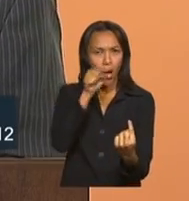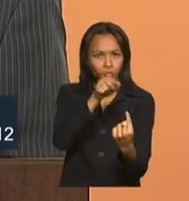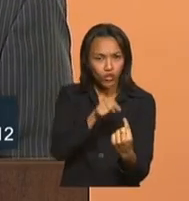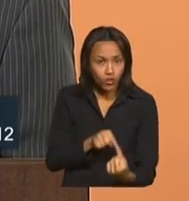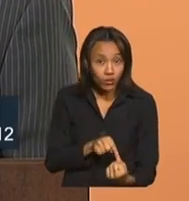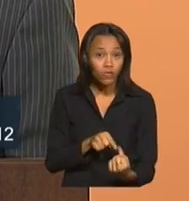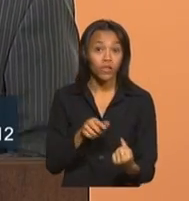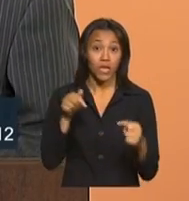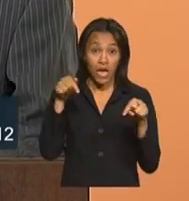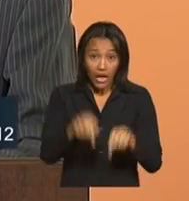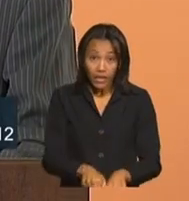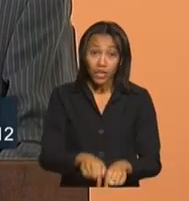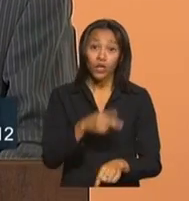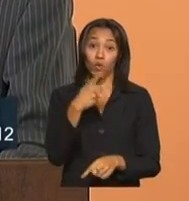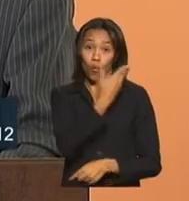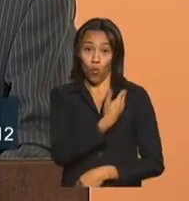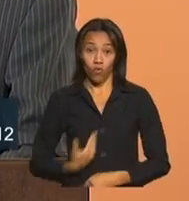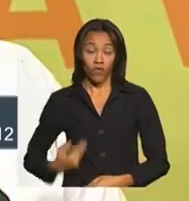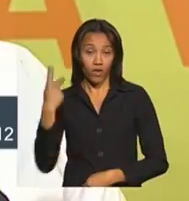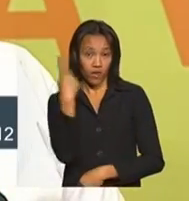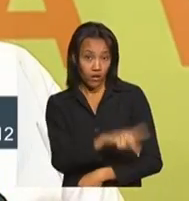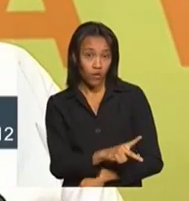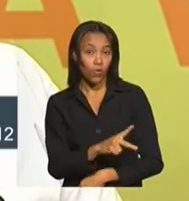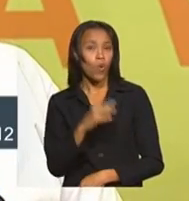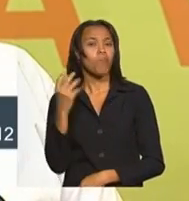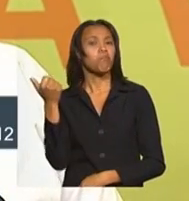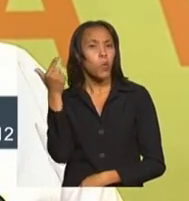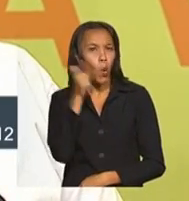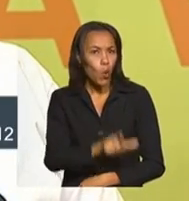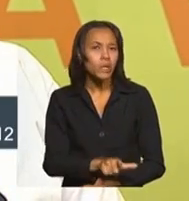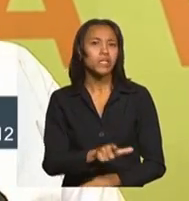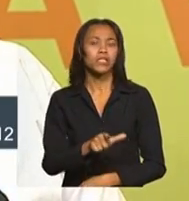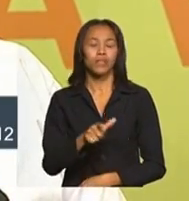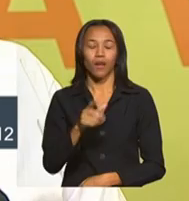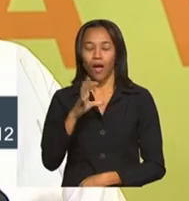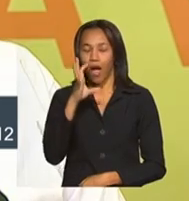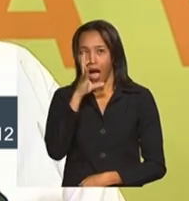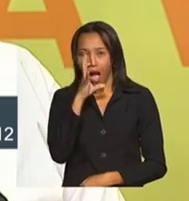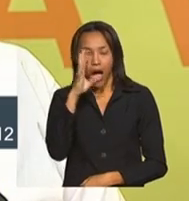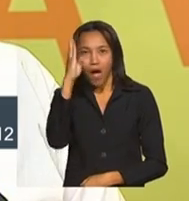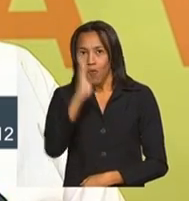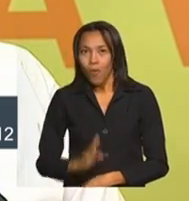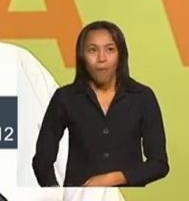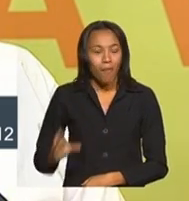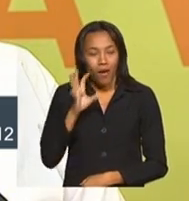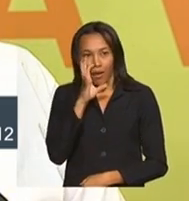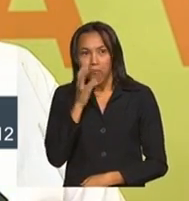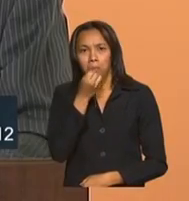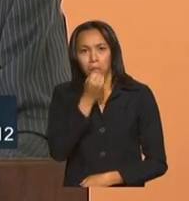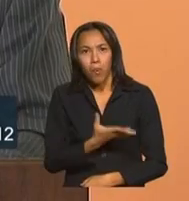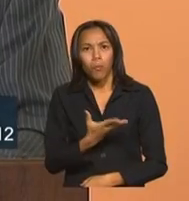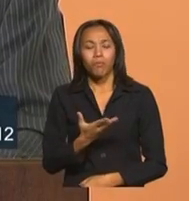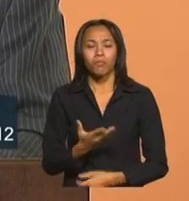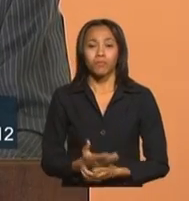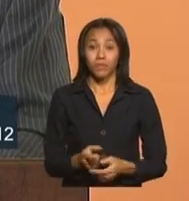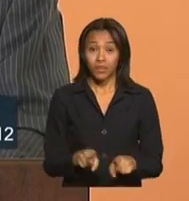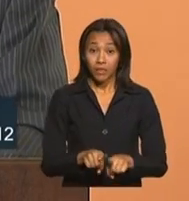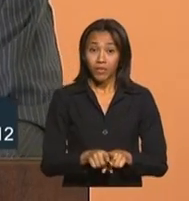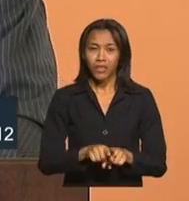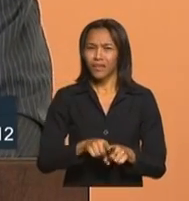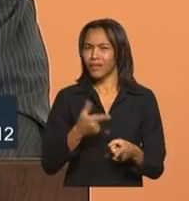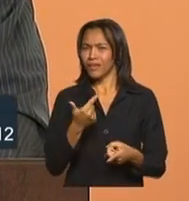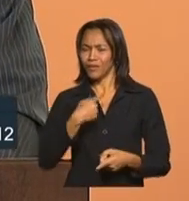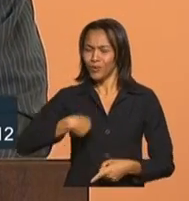quesito, o governo de Vossa Excelência conquista o apreço e a admiração do país por algumas taxas crescentes